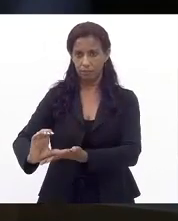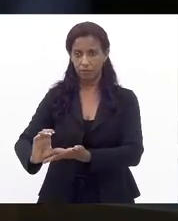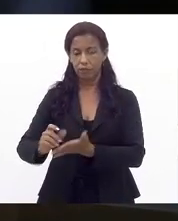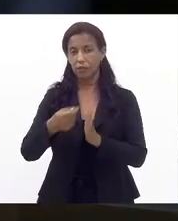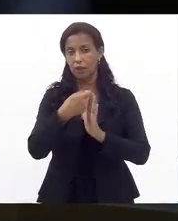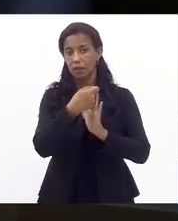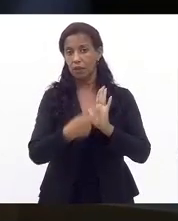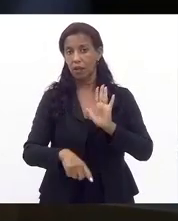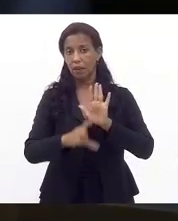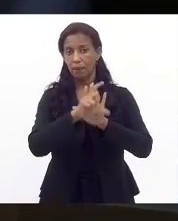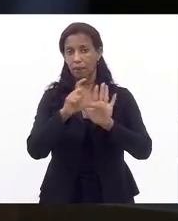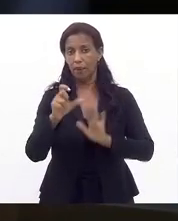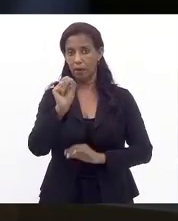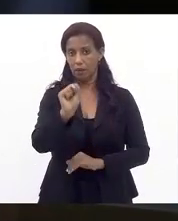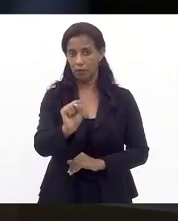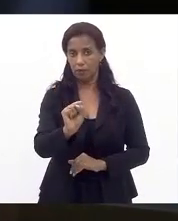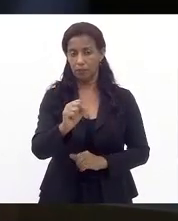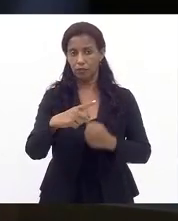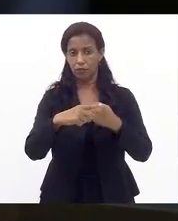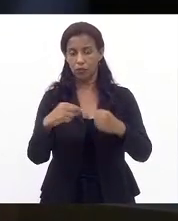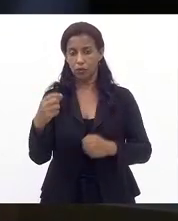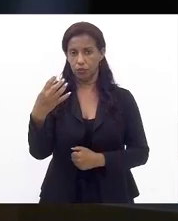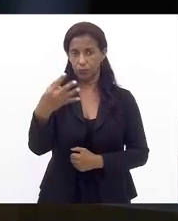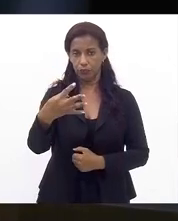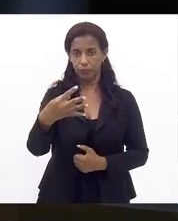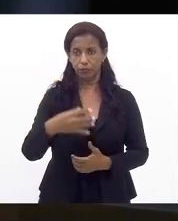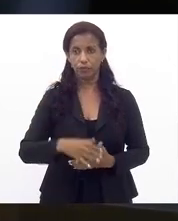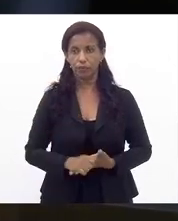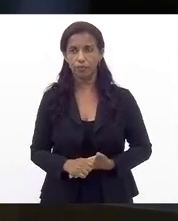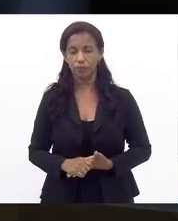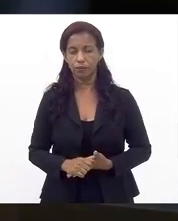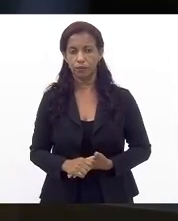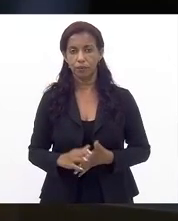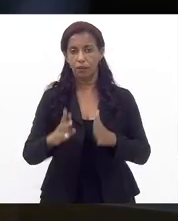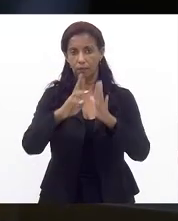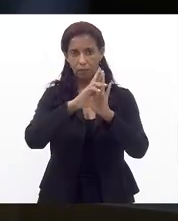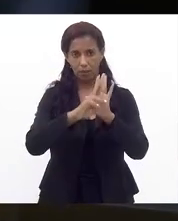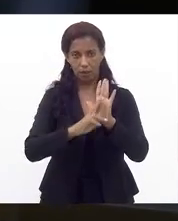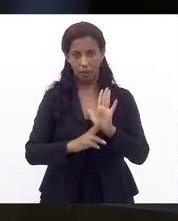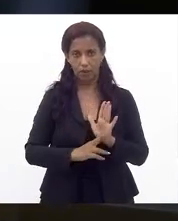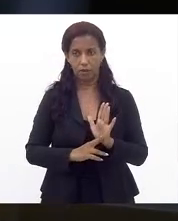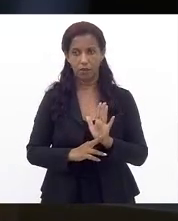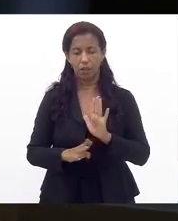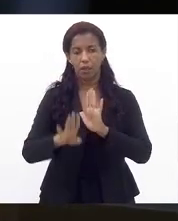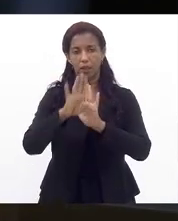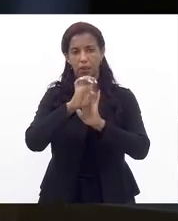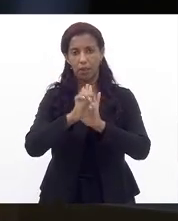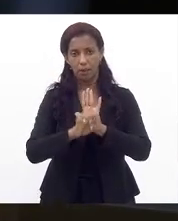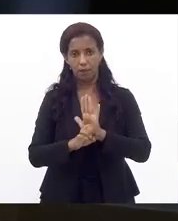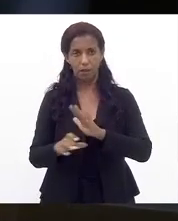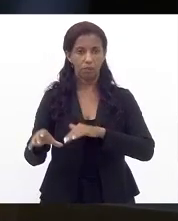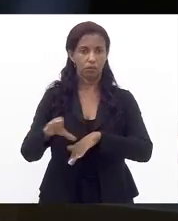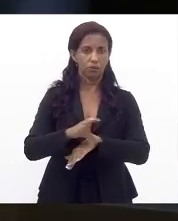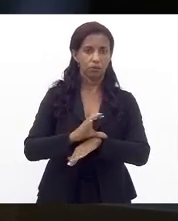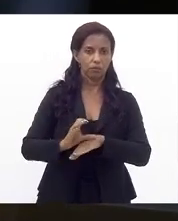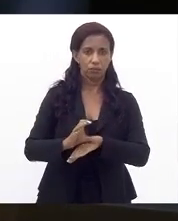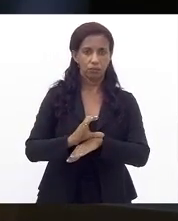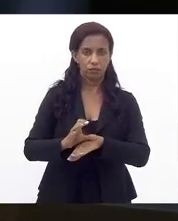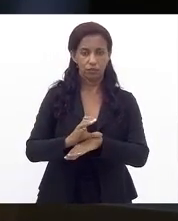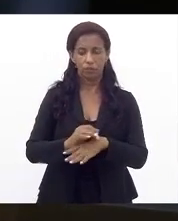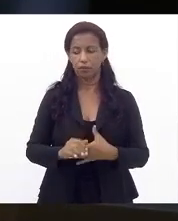escrito aqui no parágrafo 8º do artigo 4º da real grande da primeira da condicional